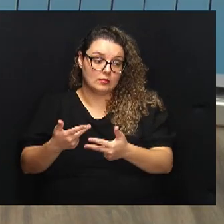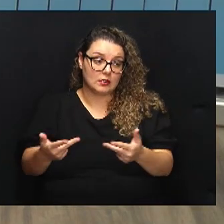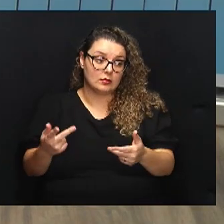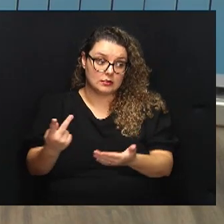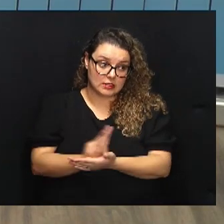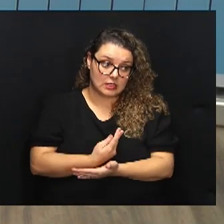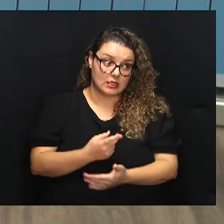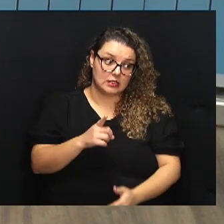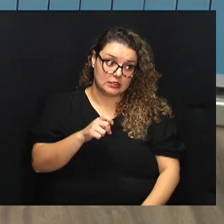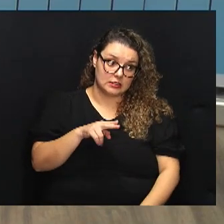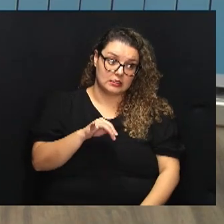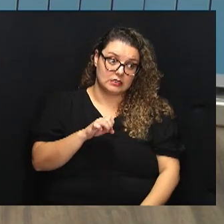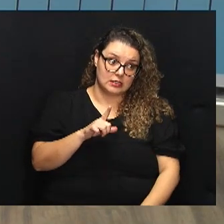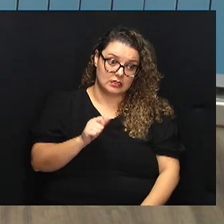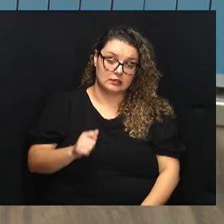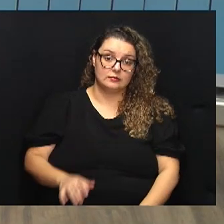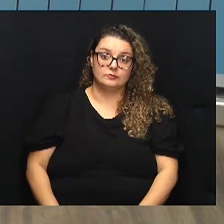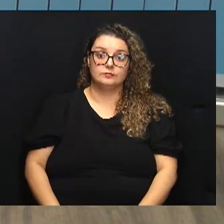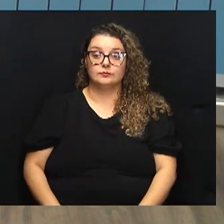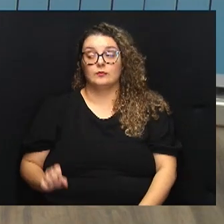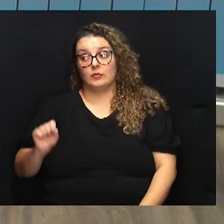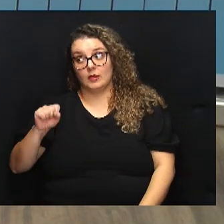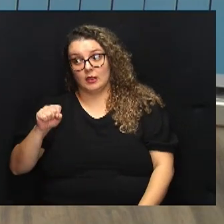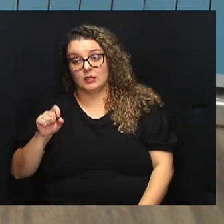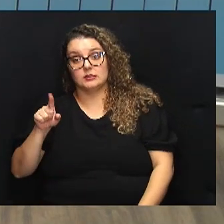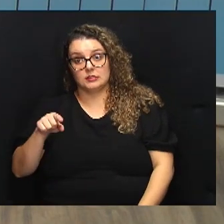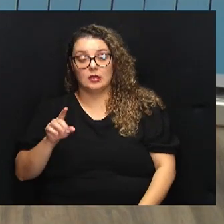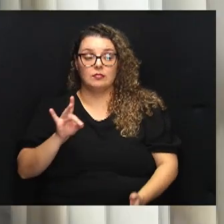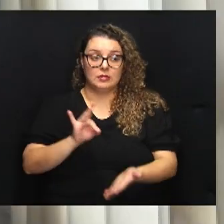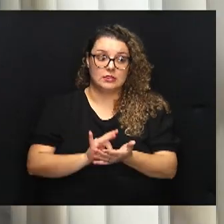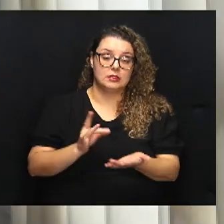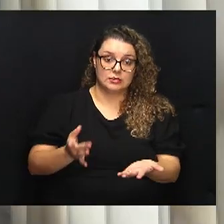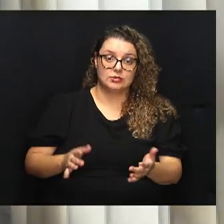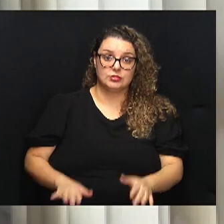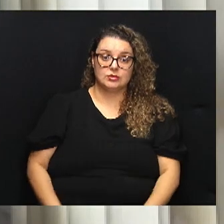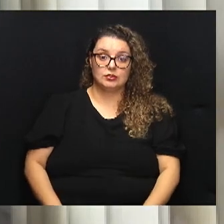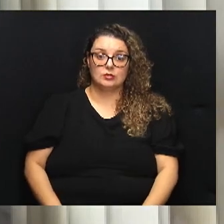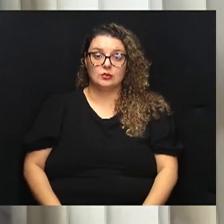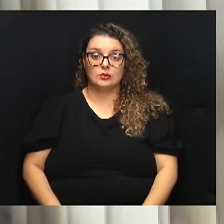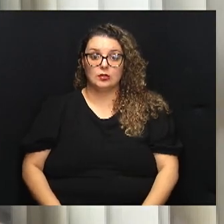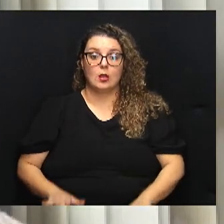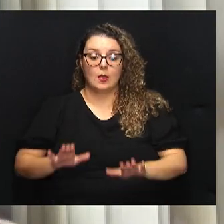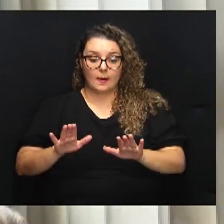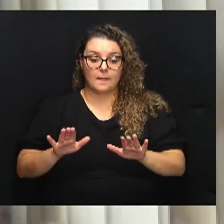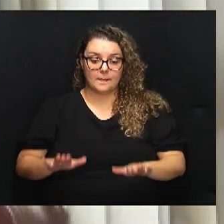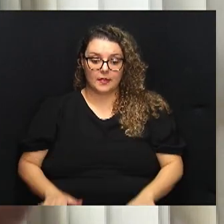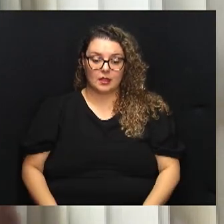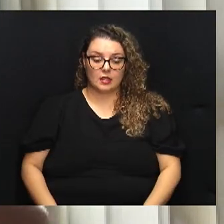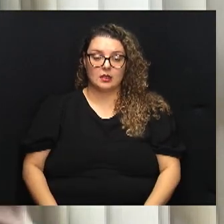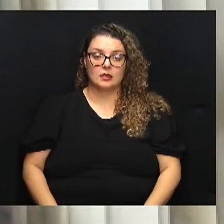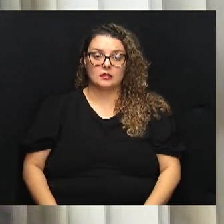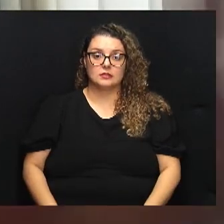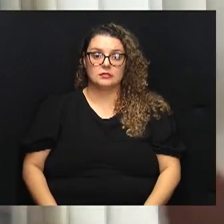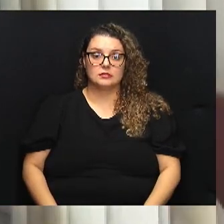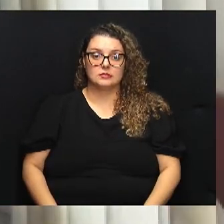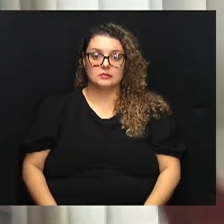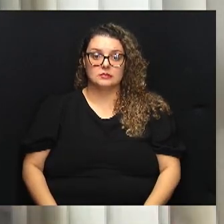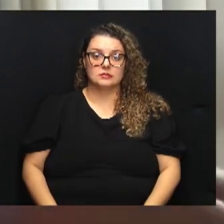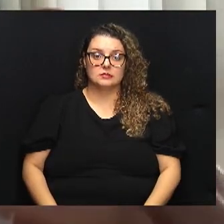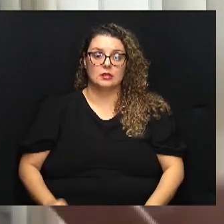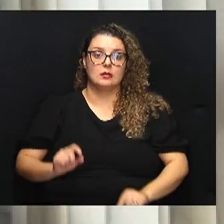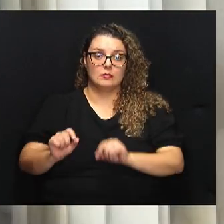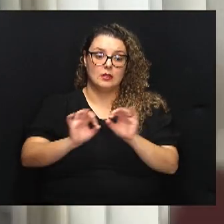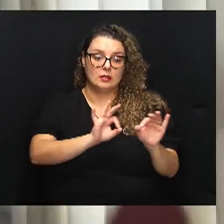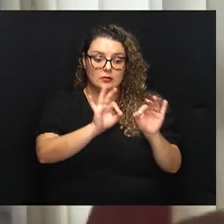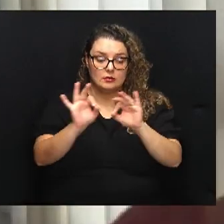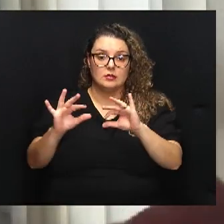Daniela? Sim, isso é verdade, mas aqui eu vou colocar para quem está nos ouvindo